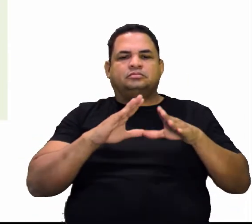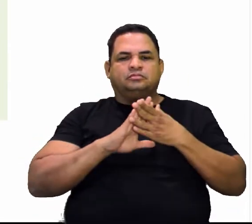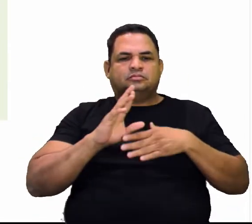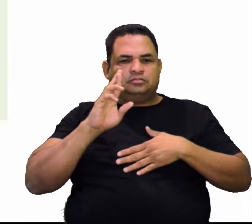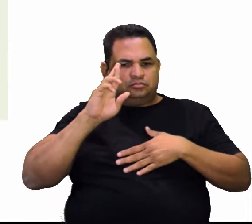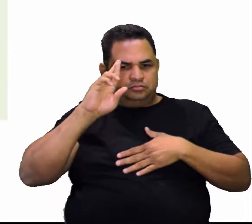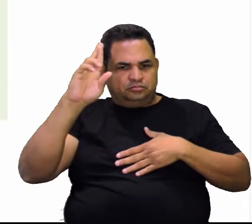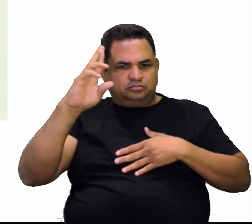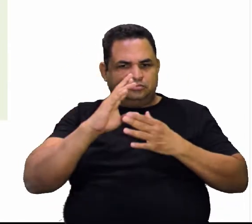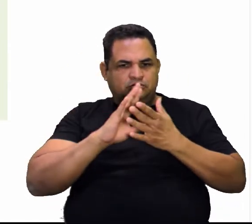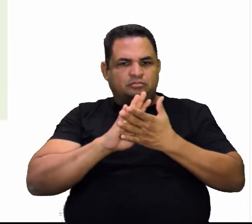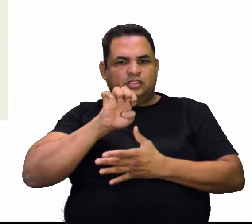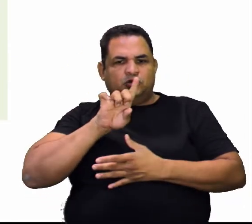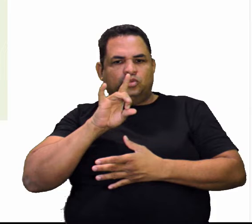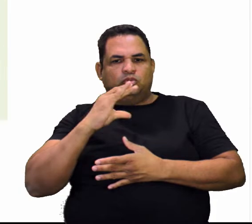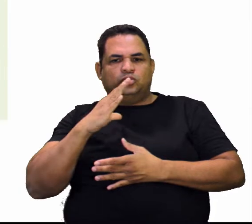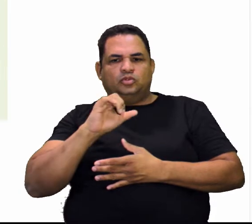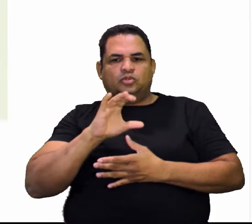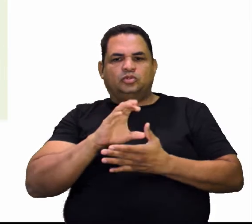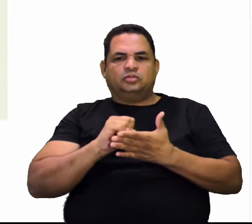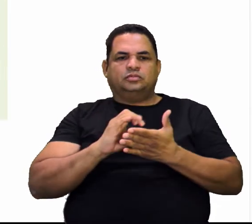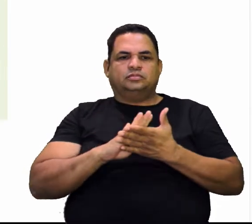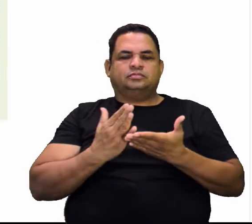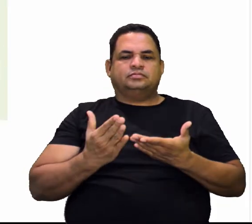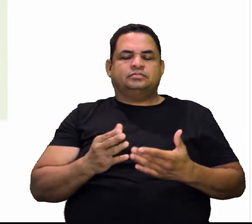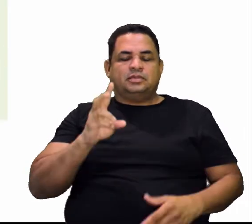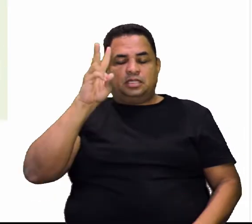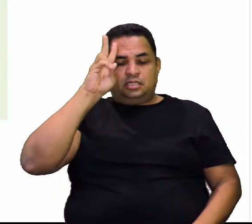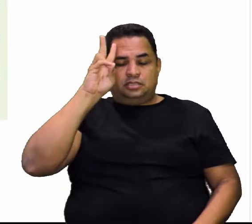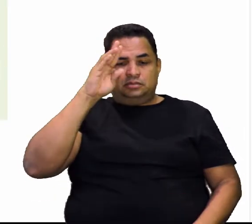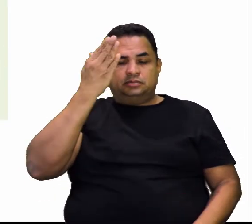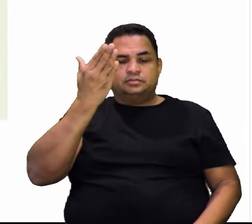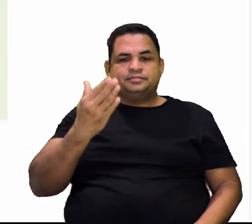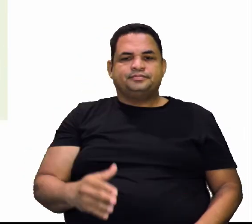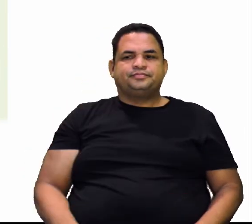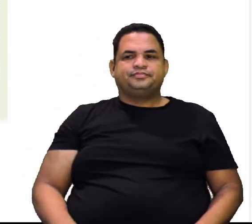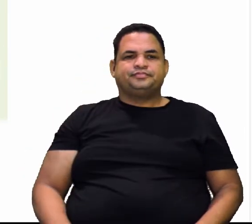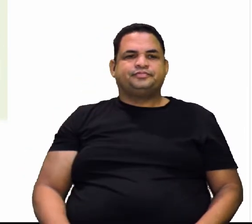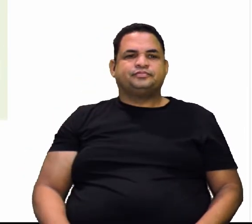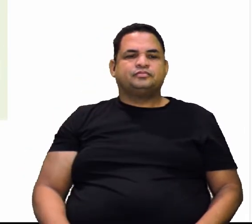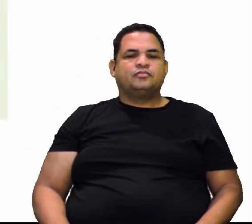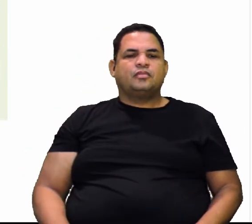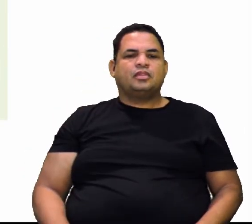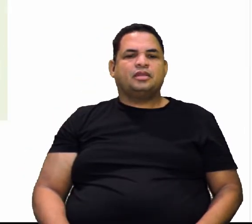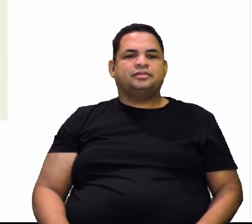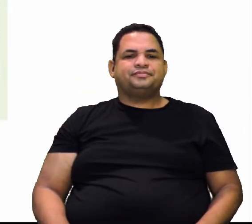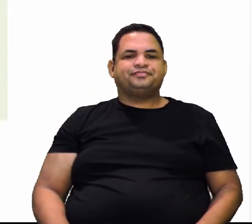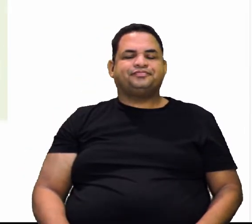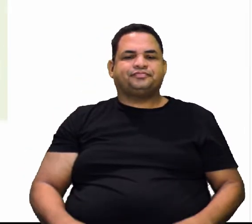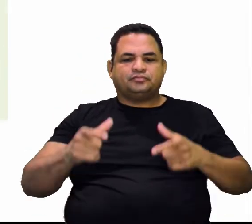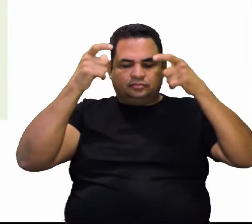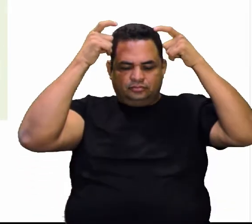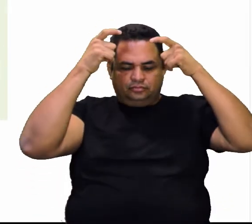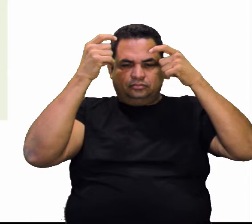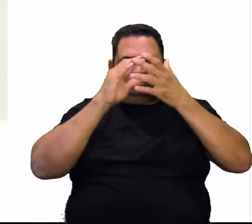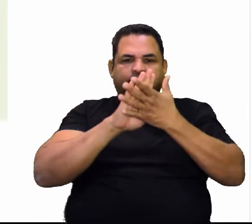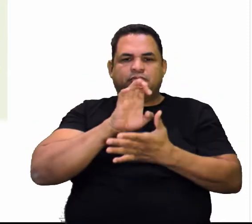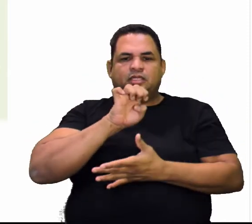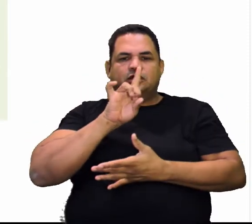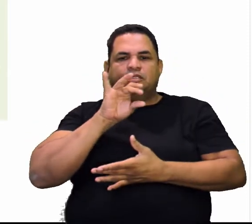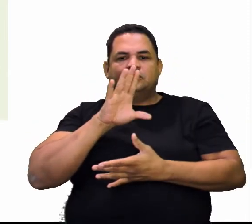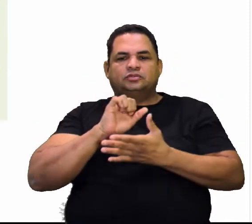acabar com o domínio dos etruscos. Lembra que eu falei lá que na monarquia os etruscos eles